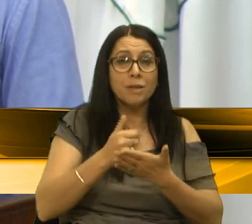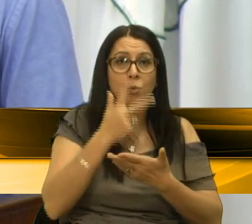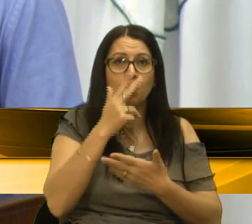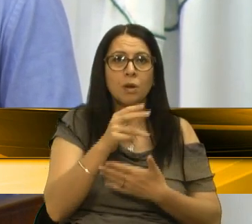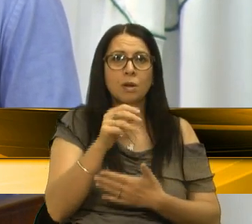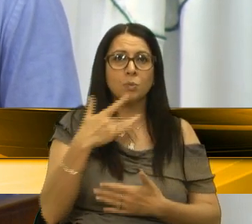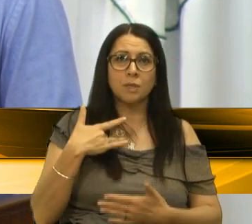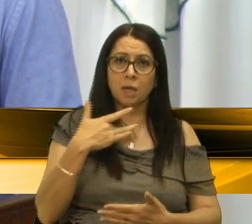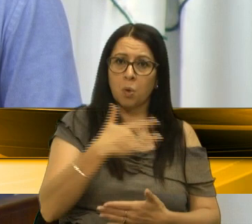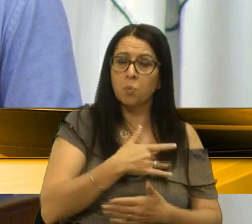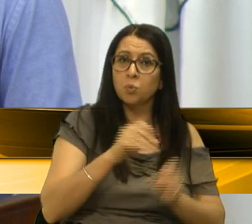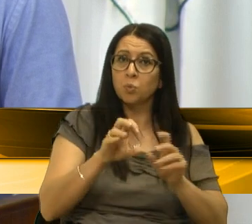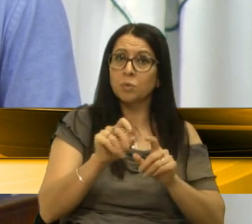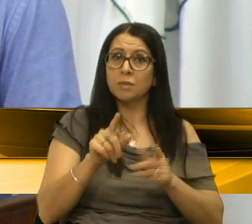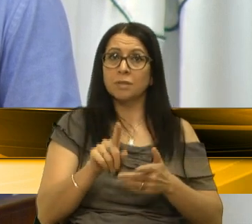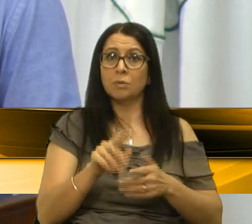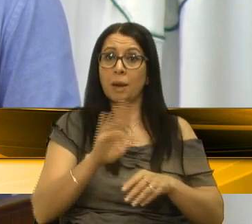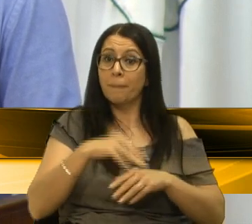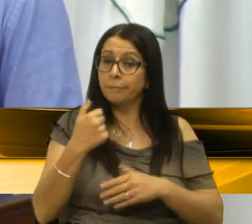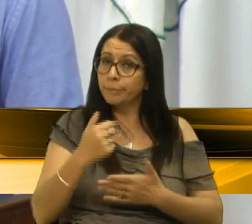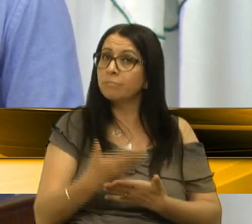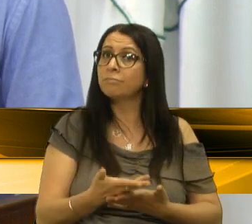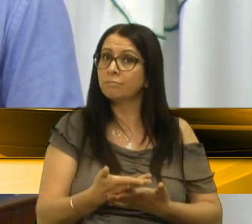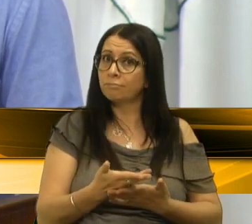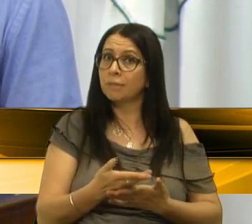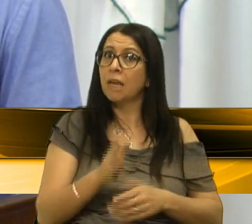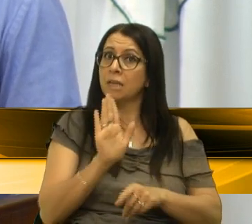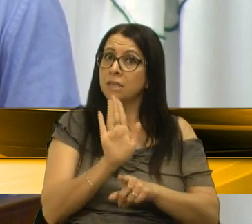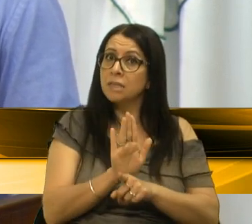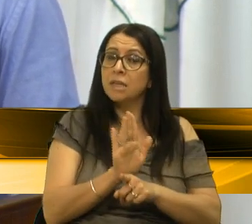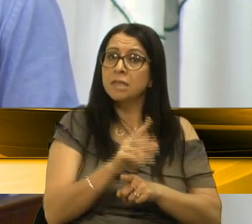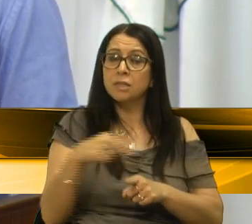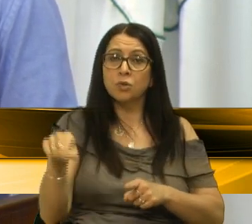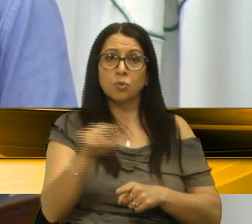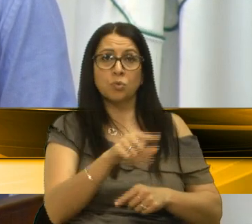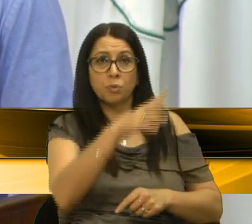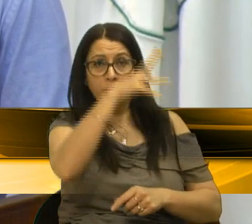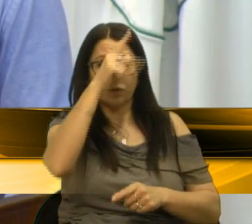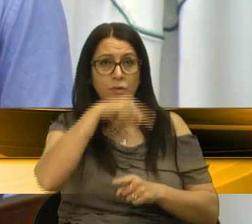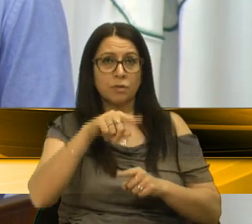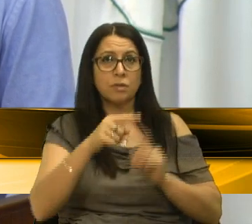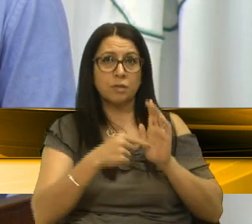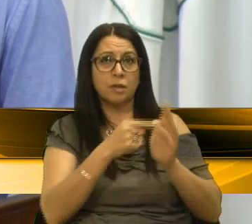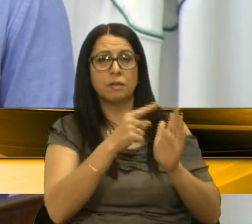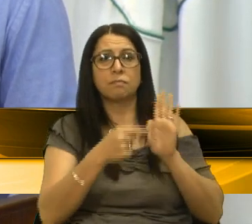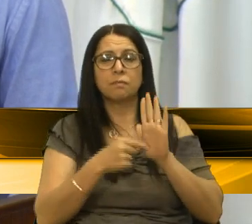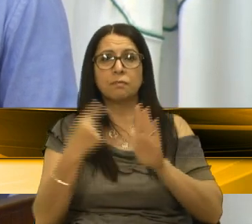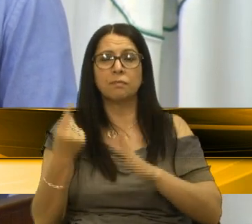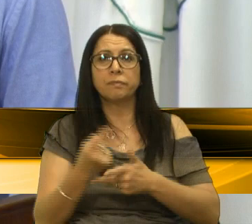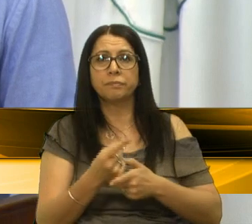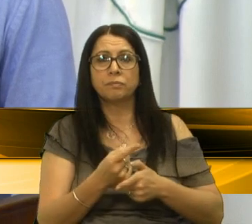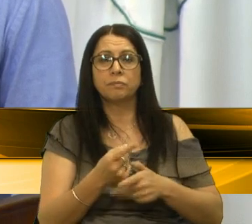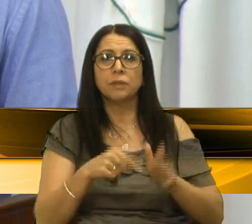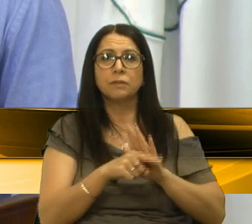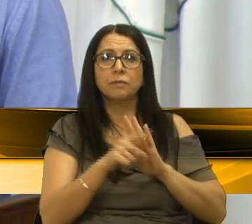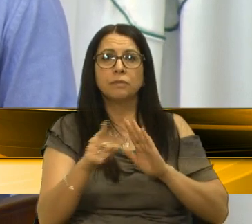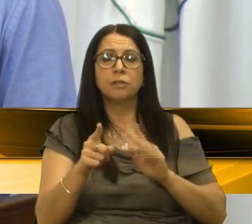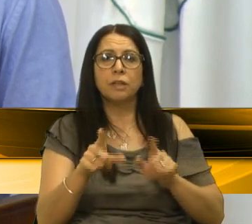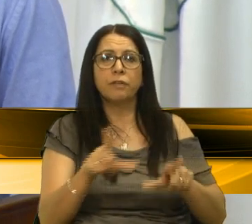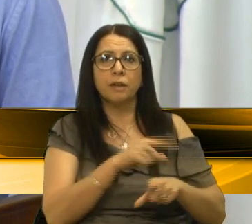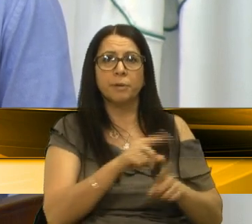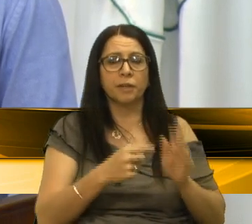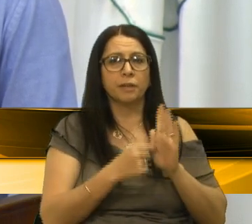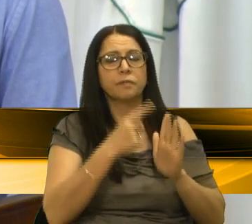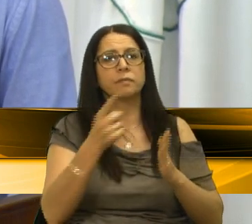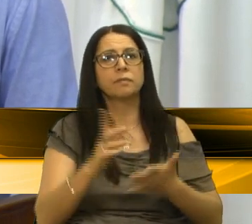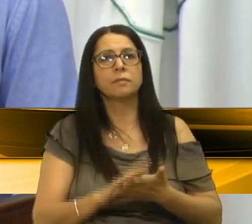saúde e educação, para quem mais precisa, assistência por parte do poder público, para quem quer empreender. empreender e não consegue um alvará, para quem precisa